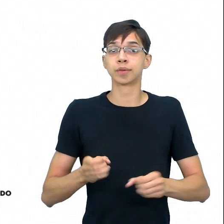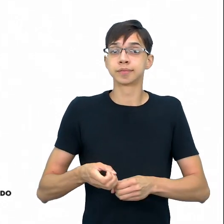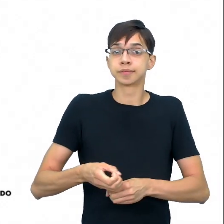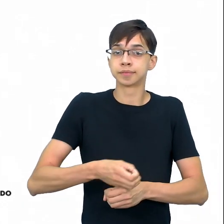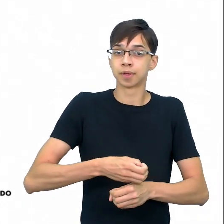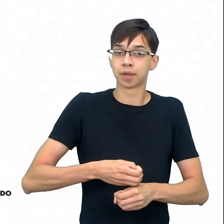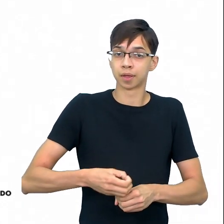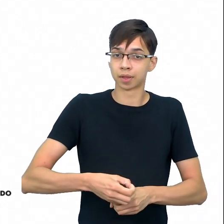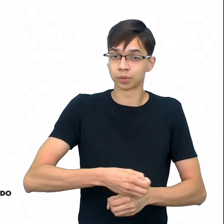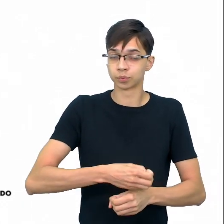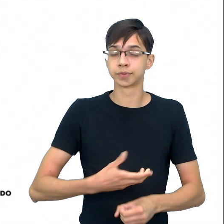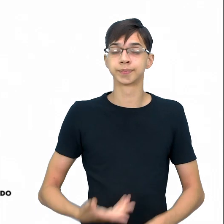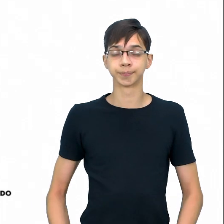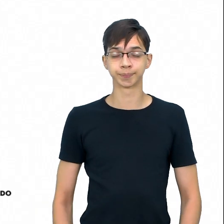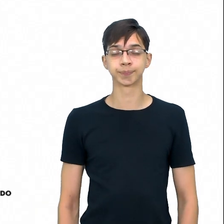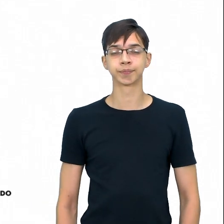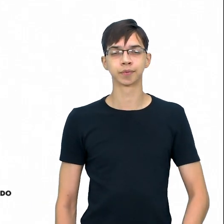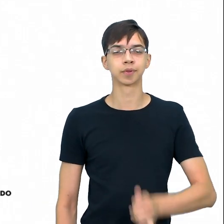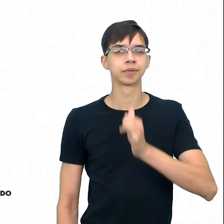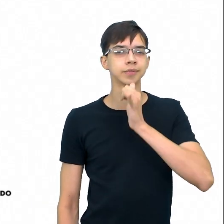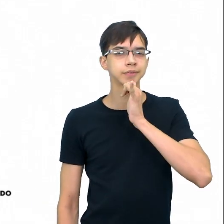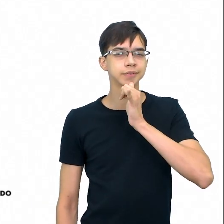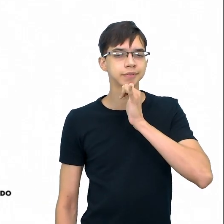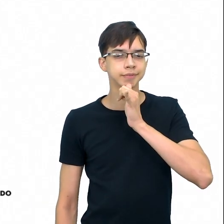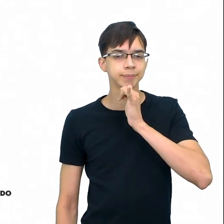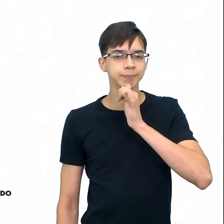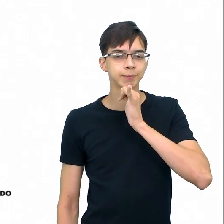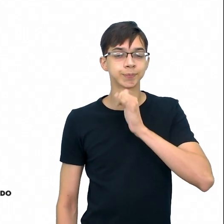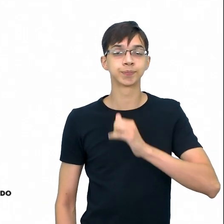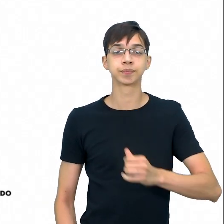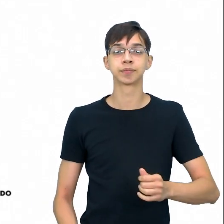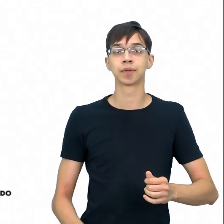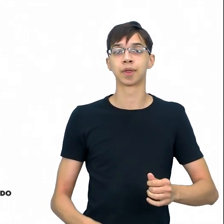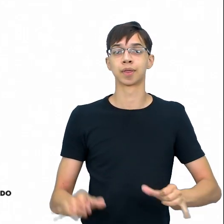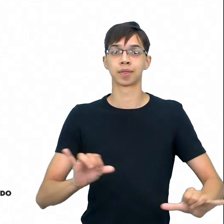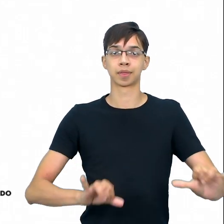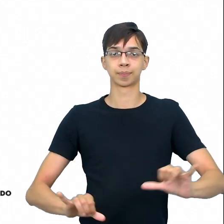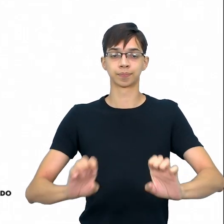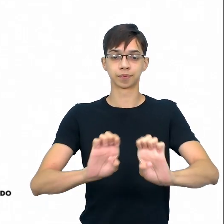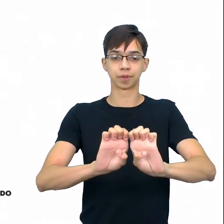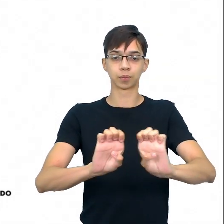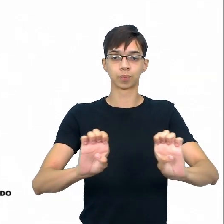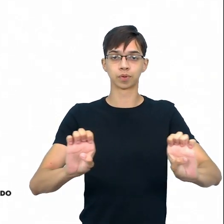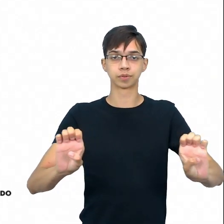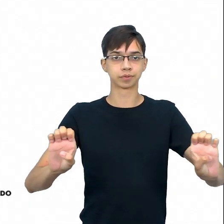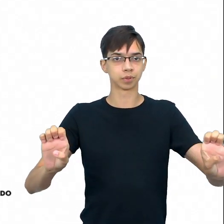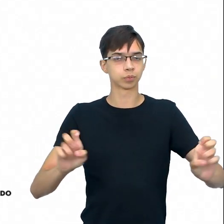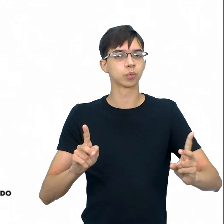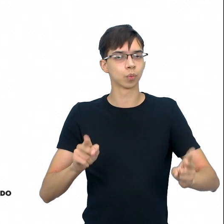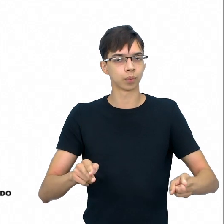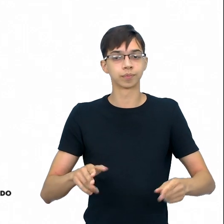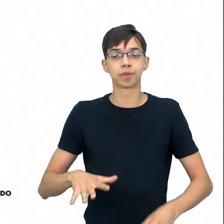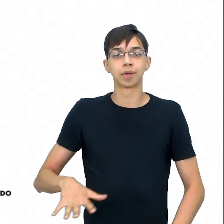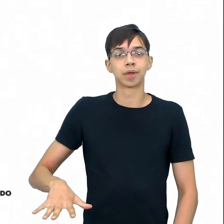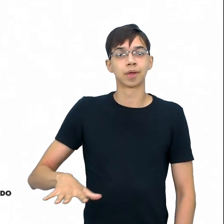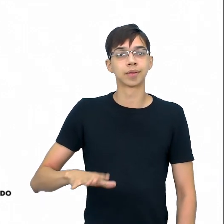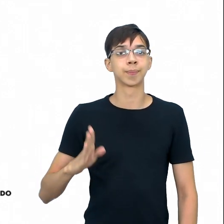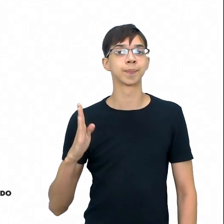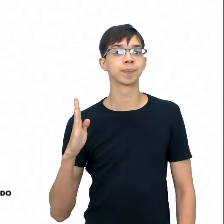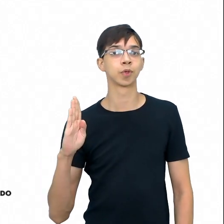um exemplo de uma equação química que tem tudo a ver com a área da biologia e que